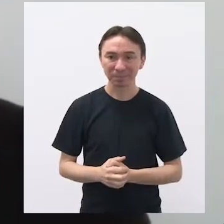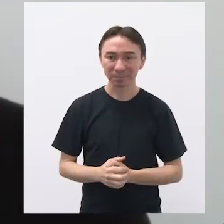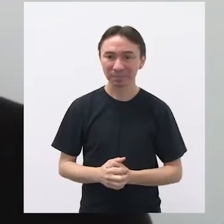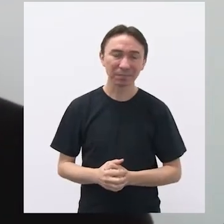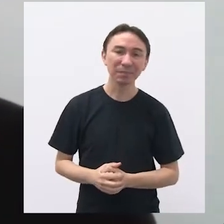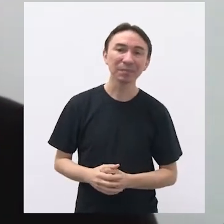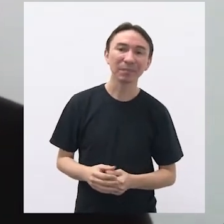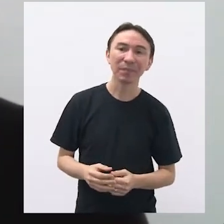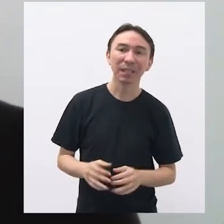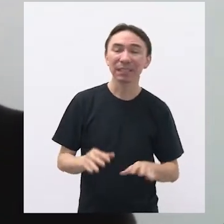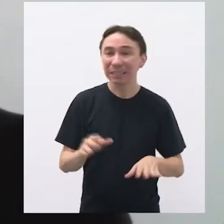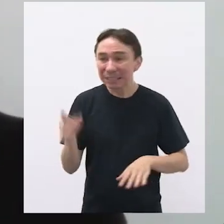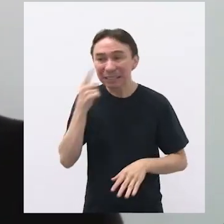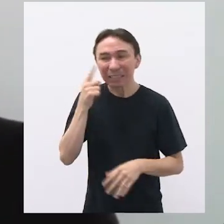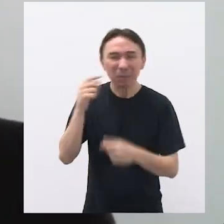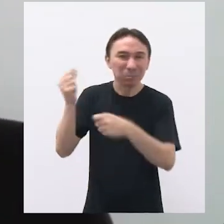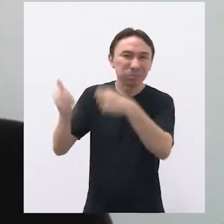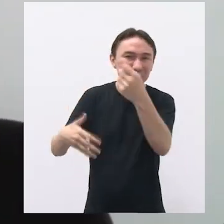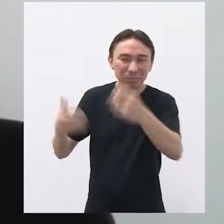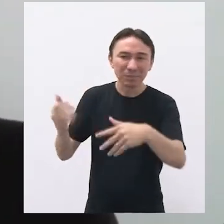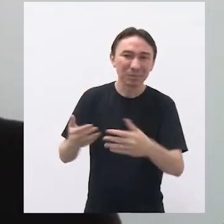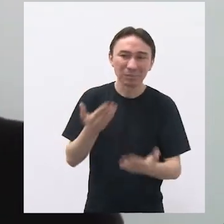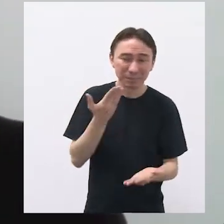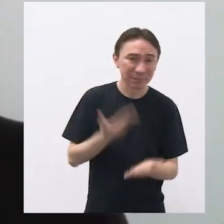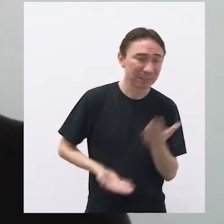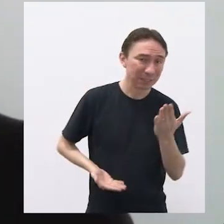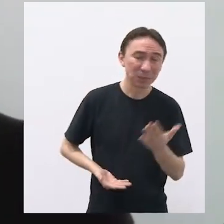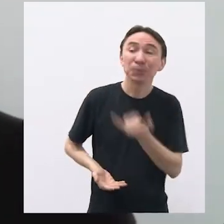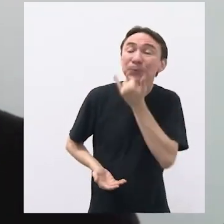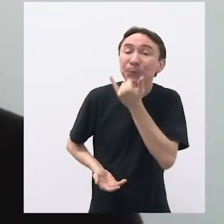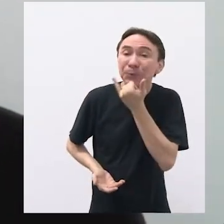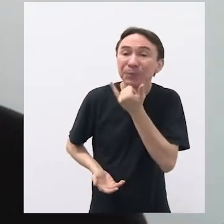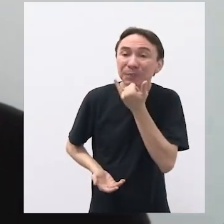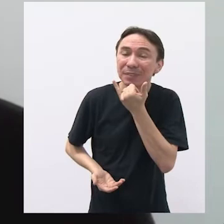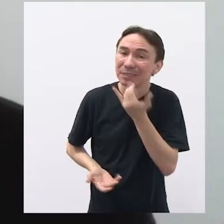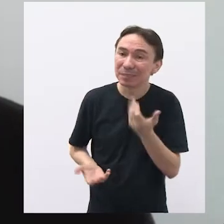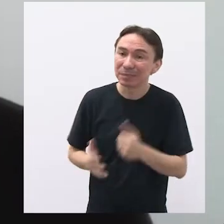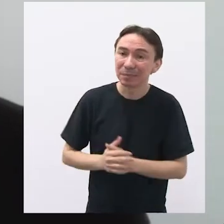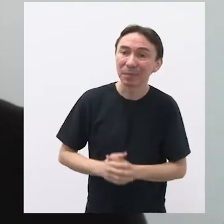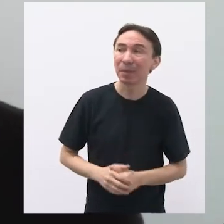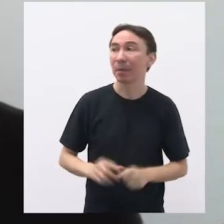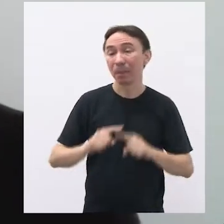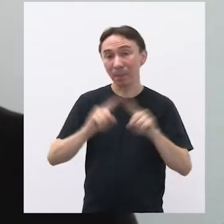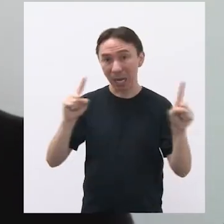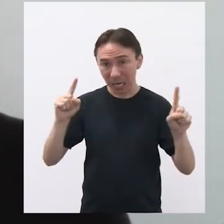não pegando algumas coisas do que o Mário falou, que tentei fazer essa correria para voltar, né? Mas, de qualquer maneira,